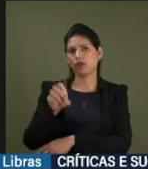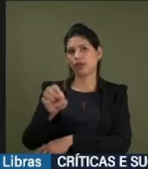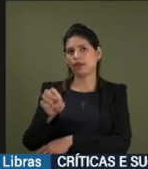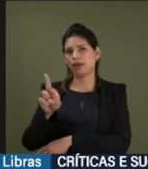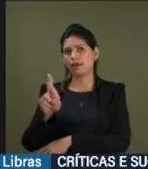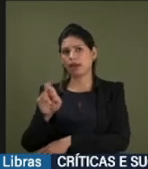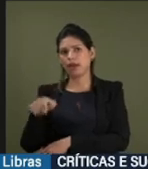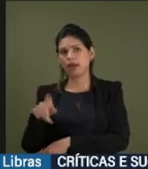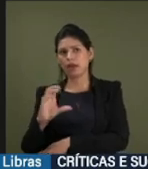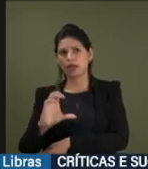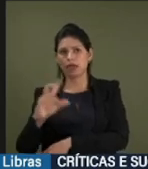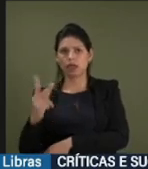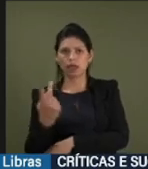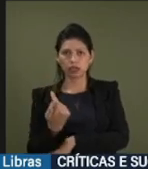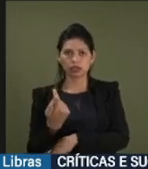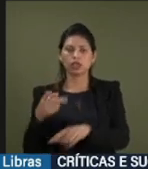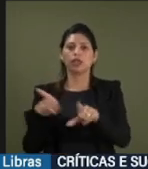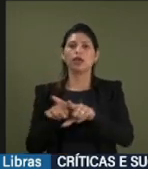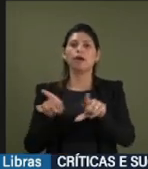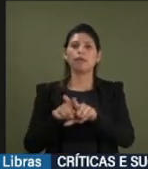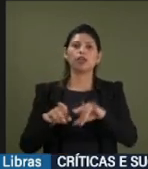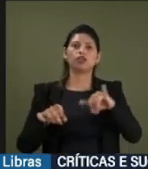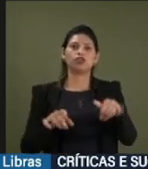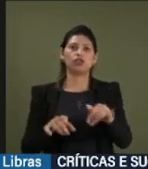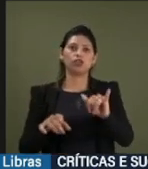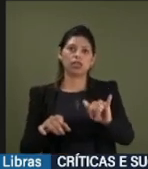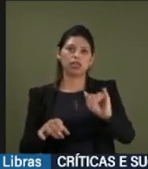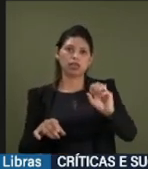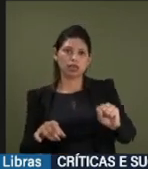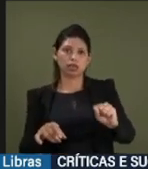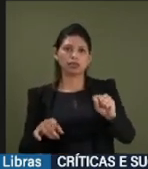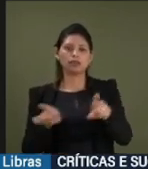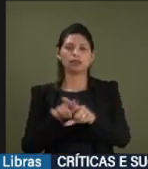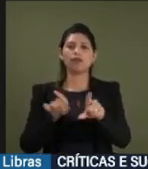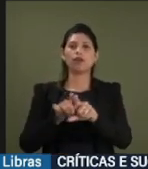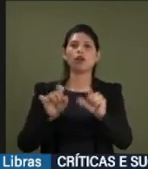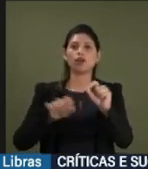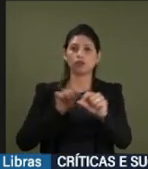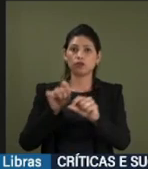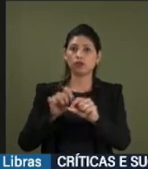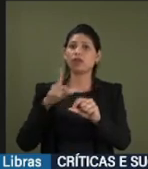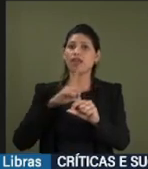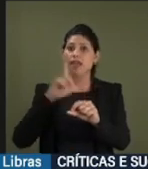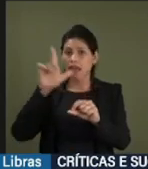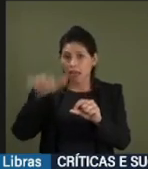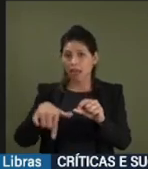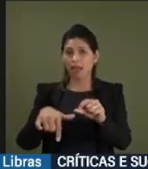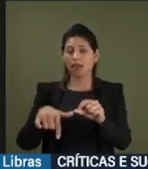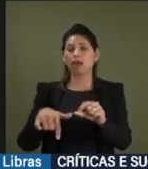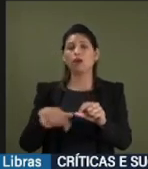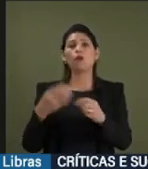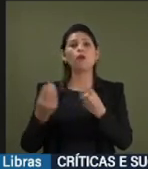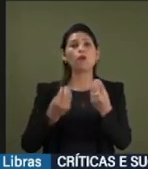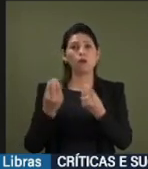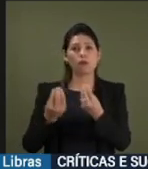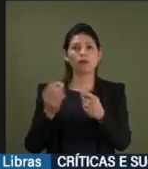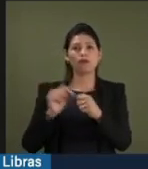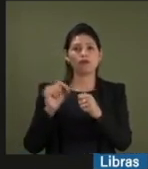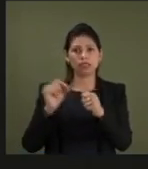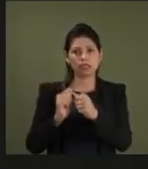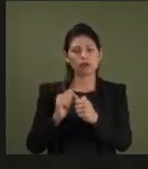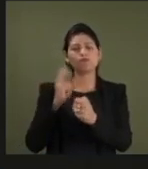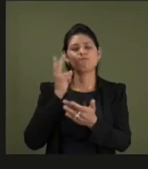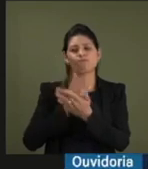suas multas bilionárias perdoadas, mesmo sendo réus confessos, repito,